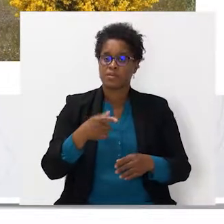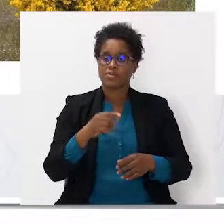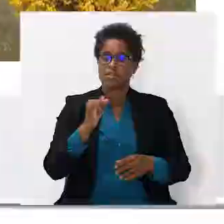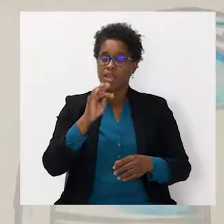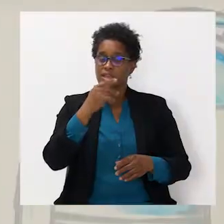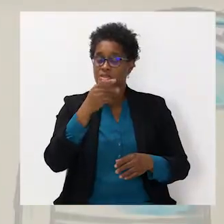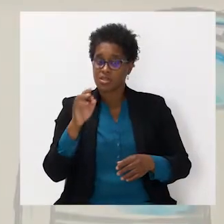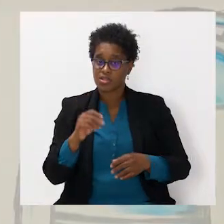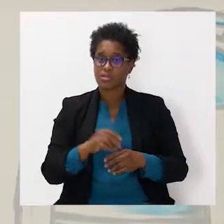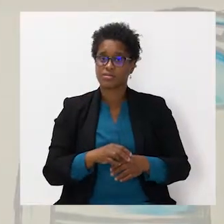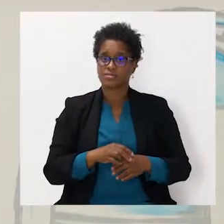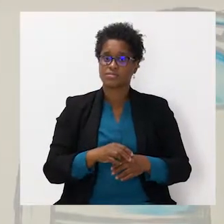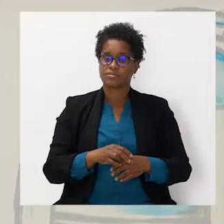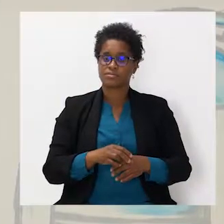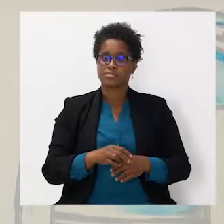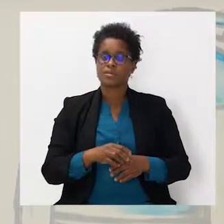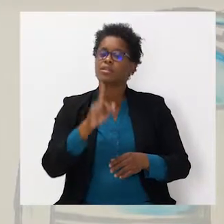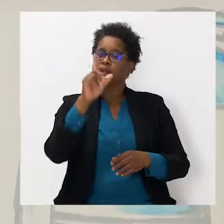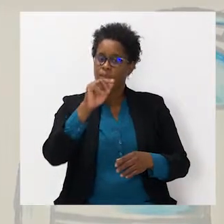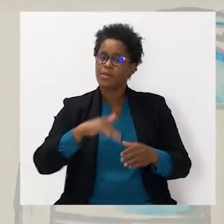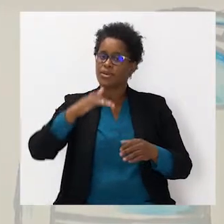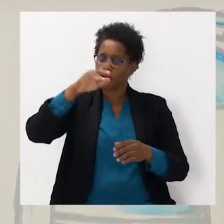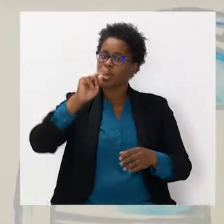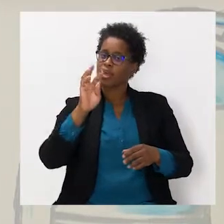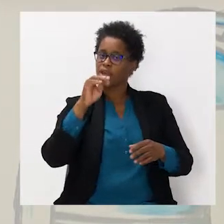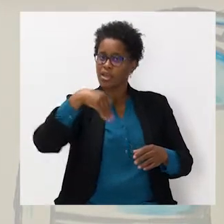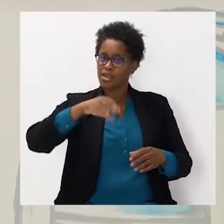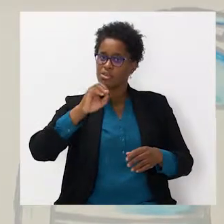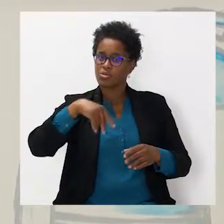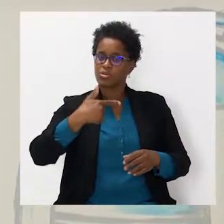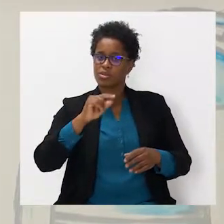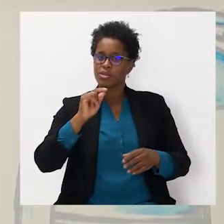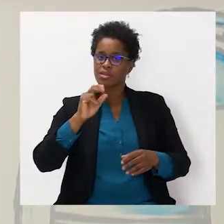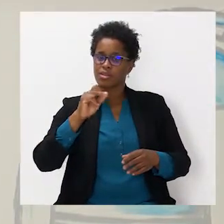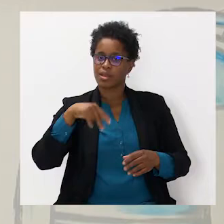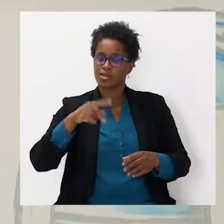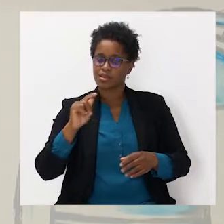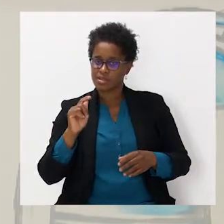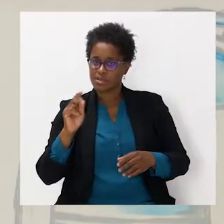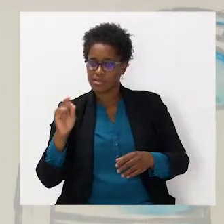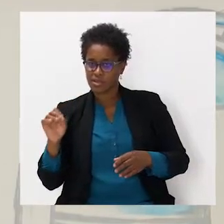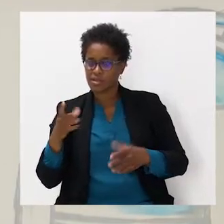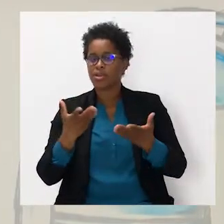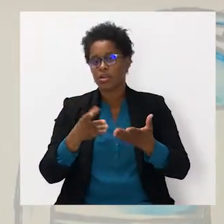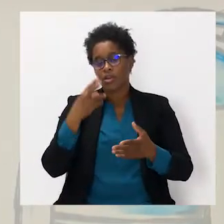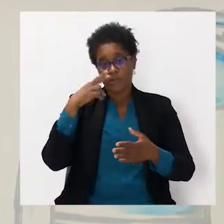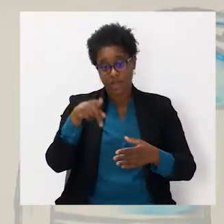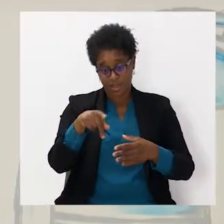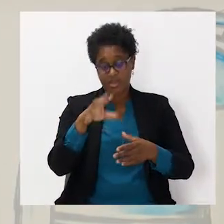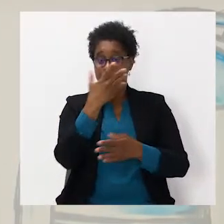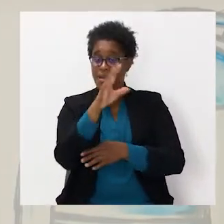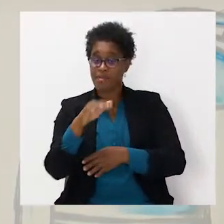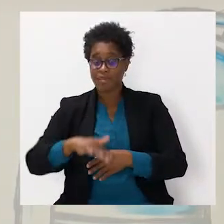planta, que é espontânea. Ou seja, o que significa? Como vocês estão a ver ali, são plantas